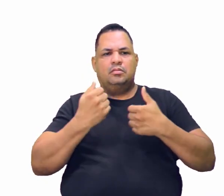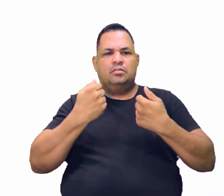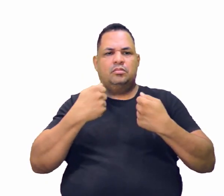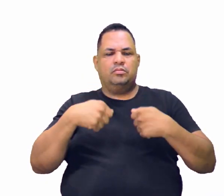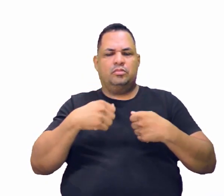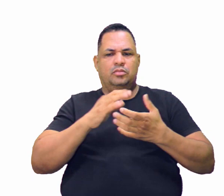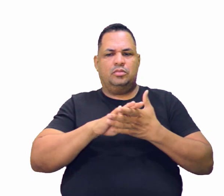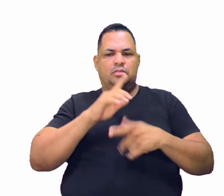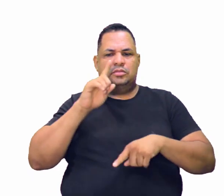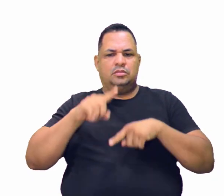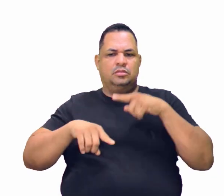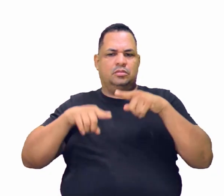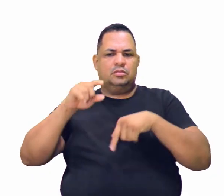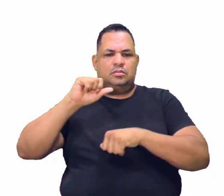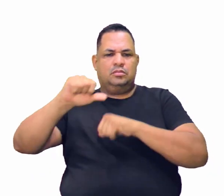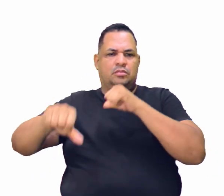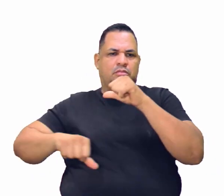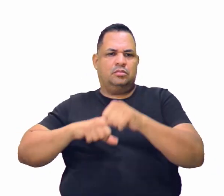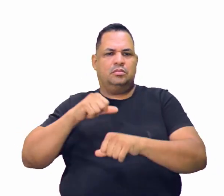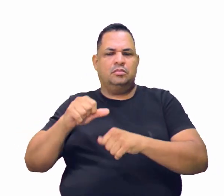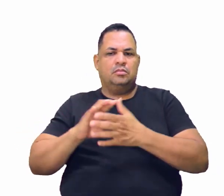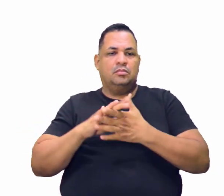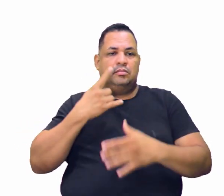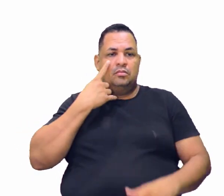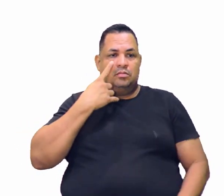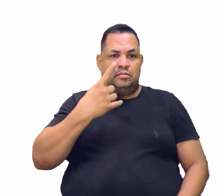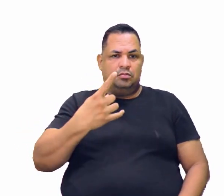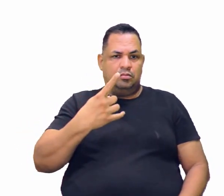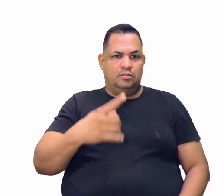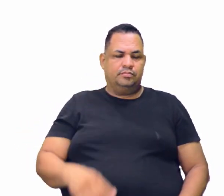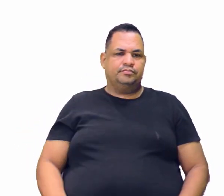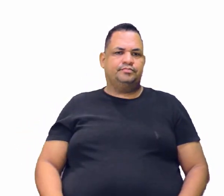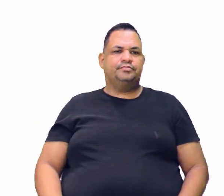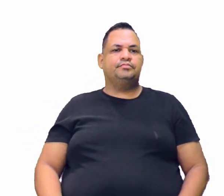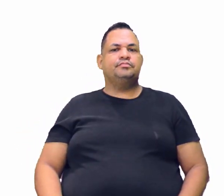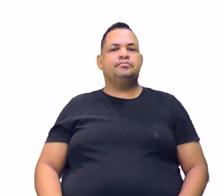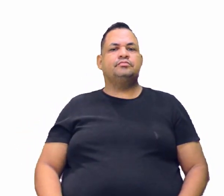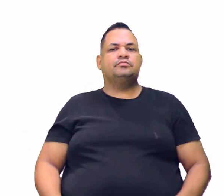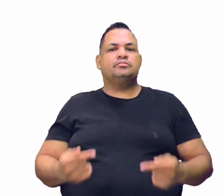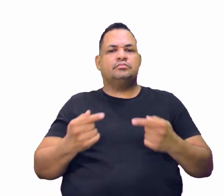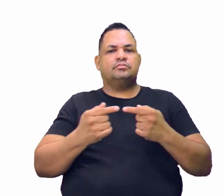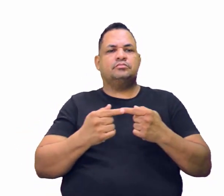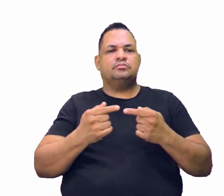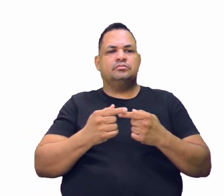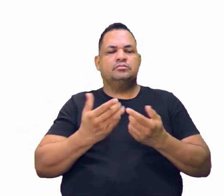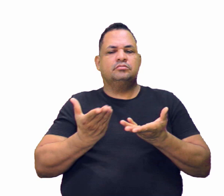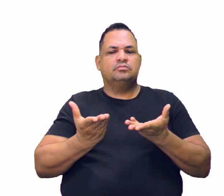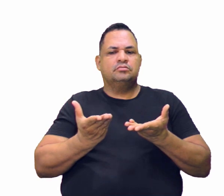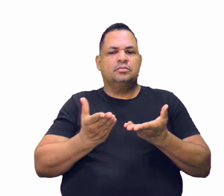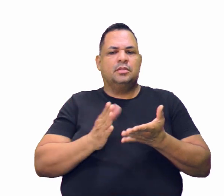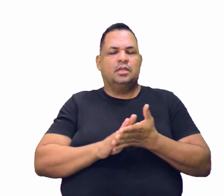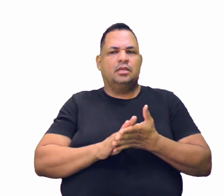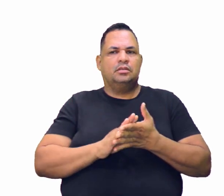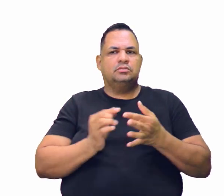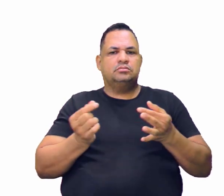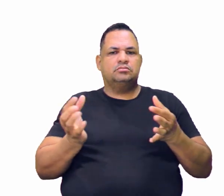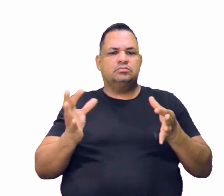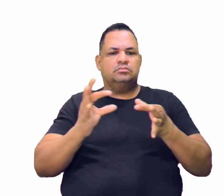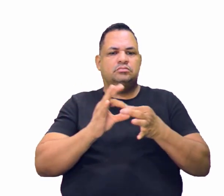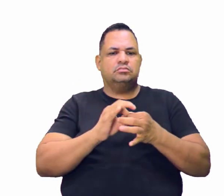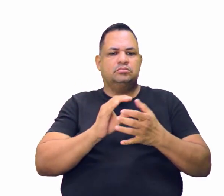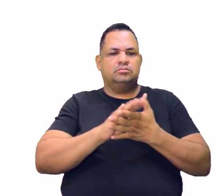vai variar. O macete é você observar, ele está ligado a quê? Se estiver ligado